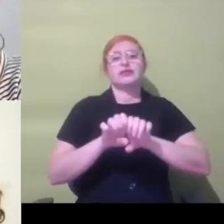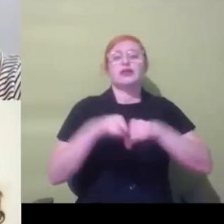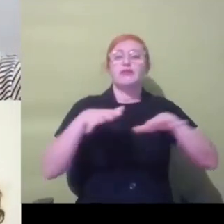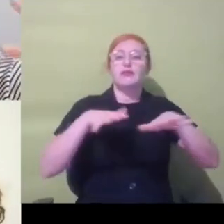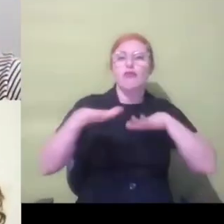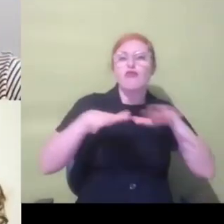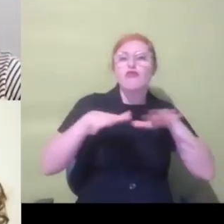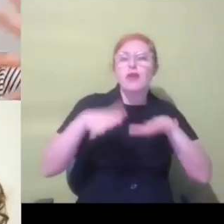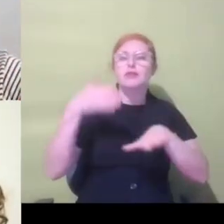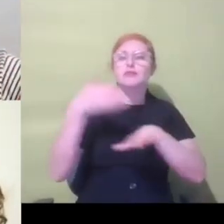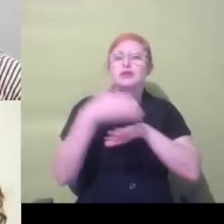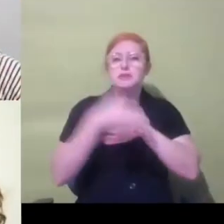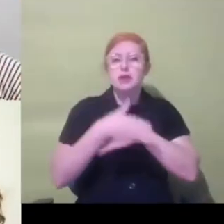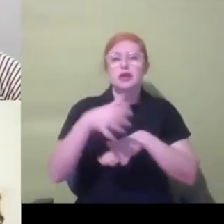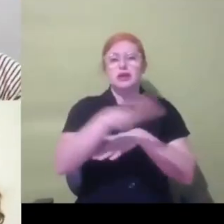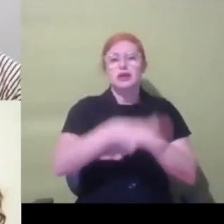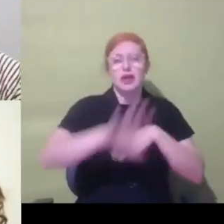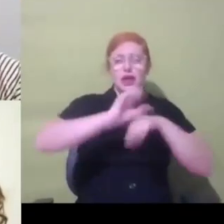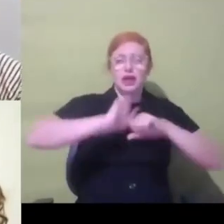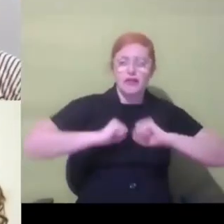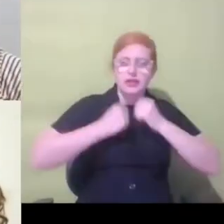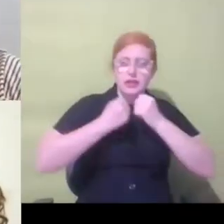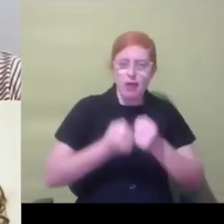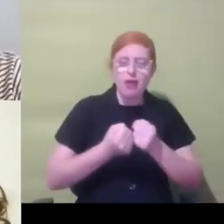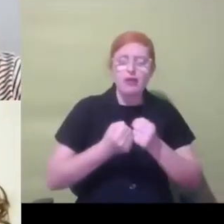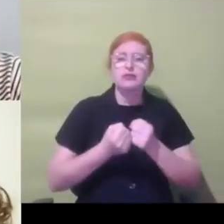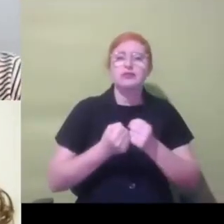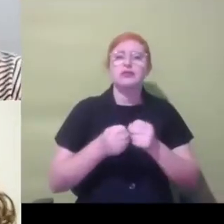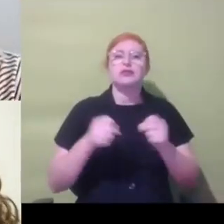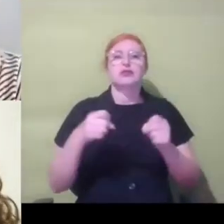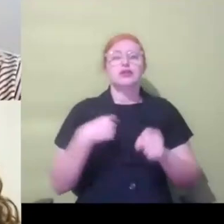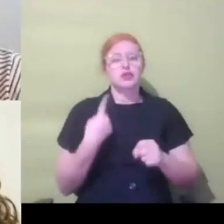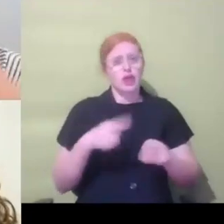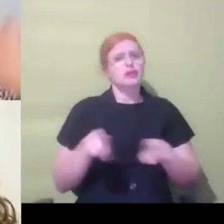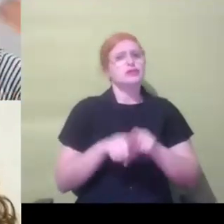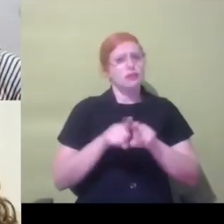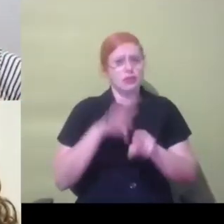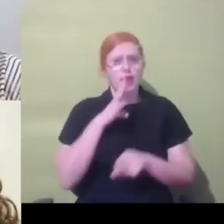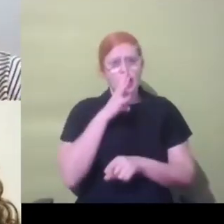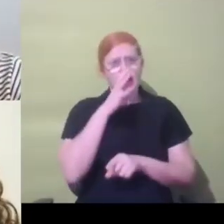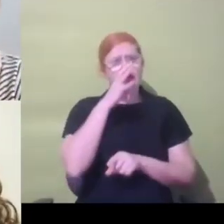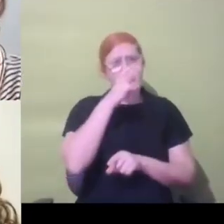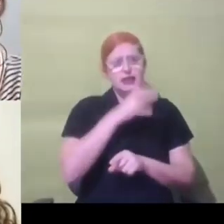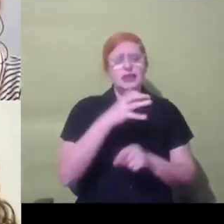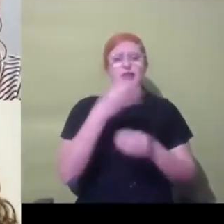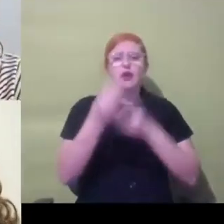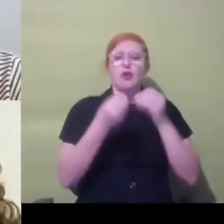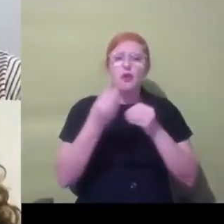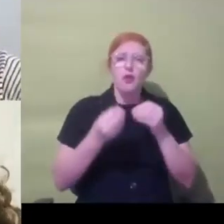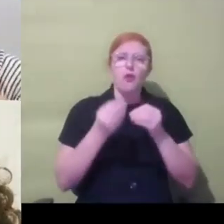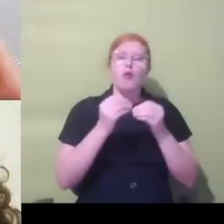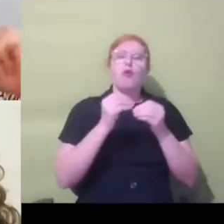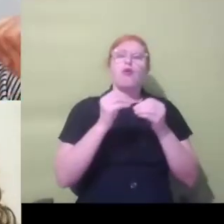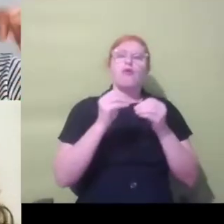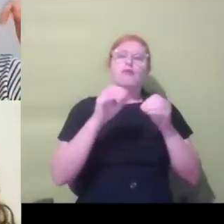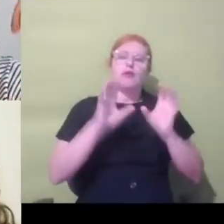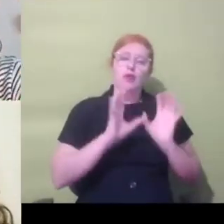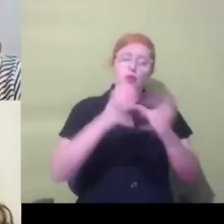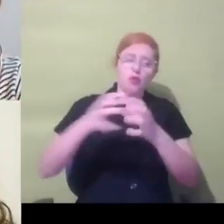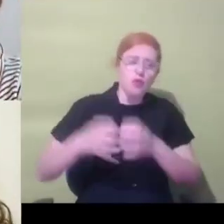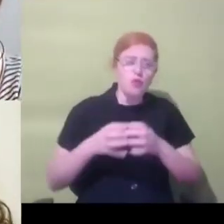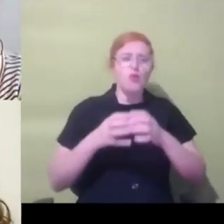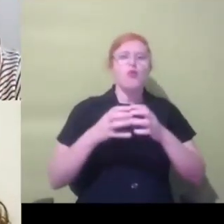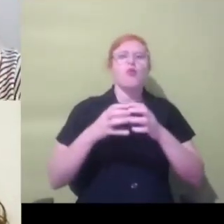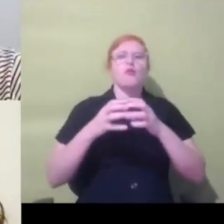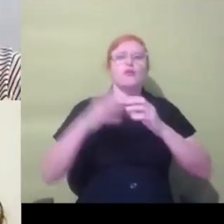estar nesse campo de pensamento e tal, a gente também é muito crítica à forma como as redes se estruturam, o